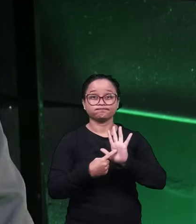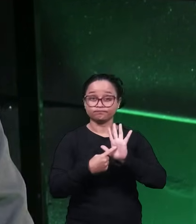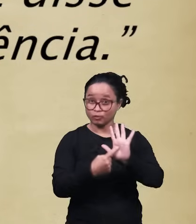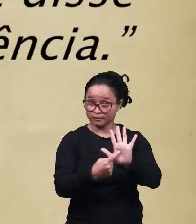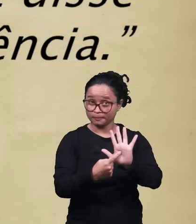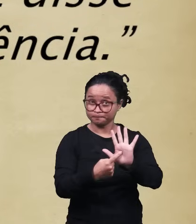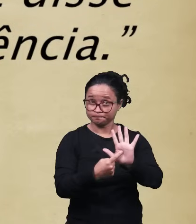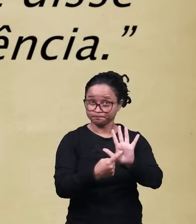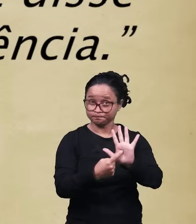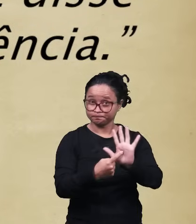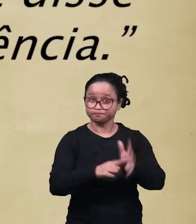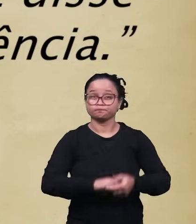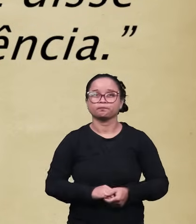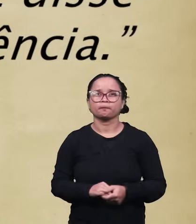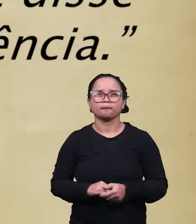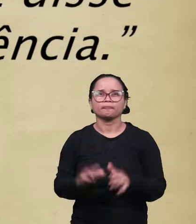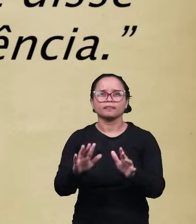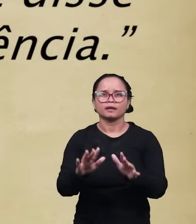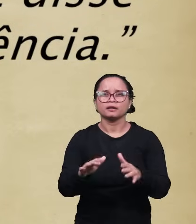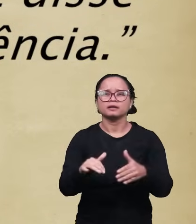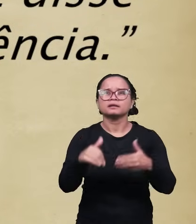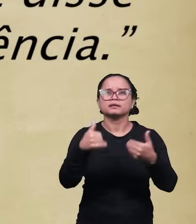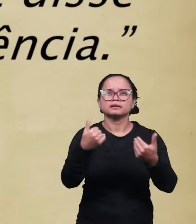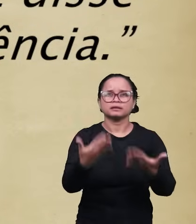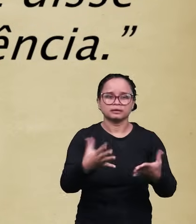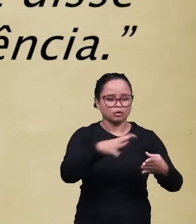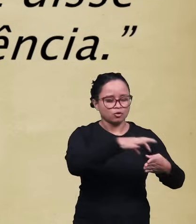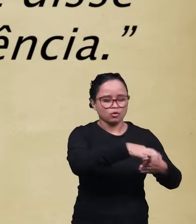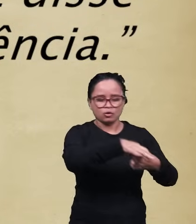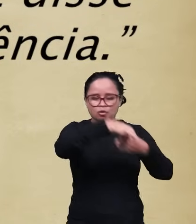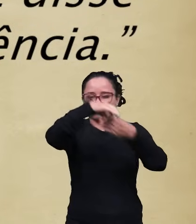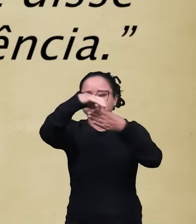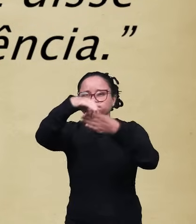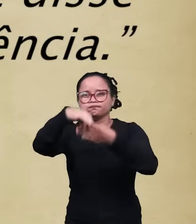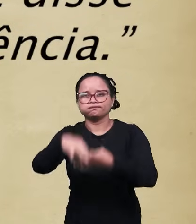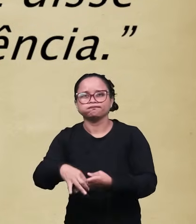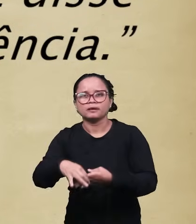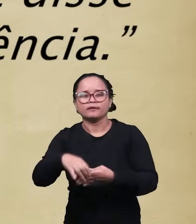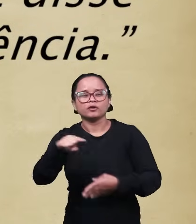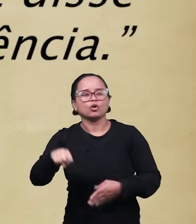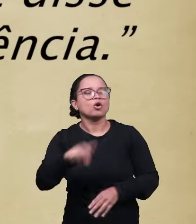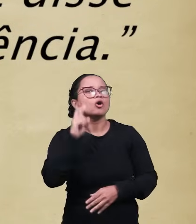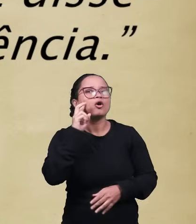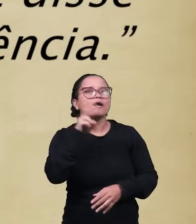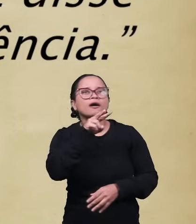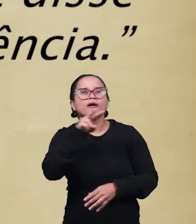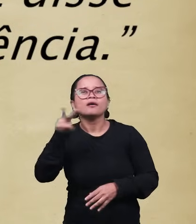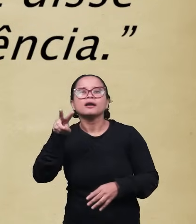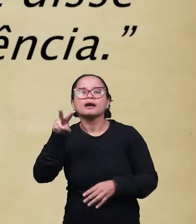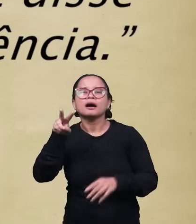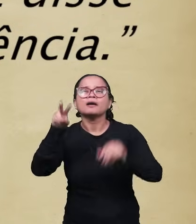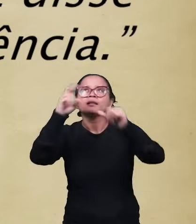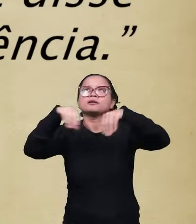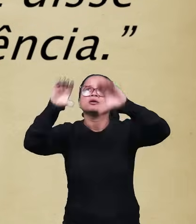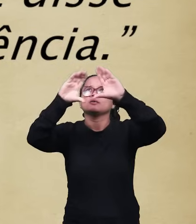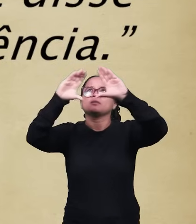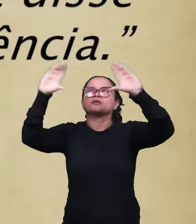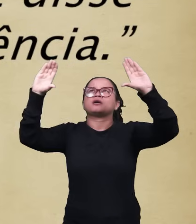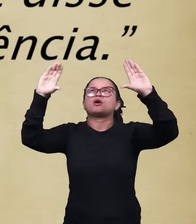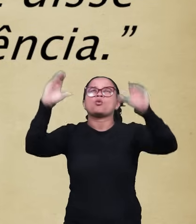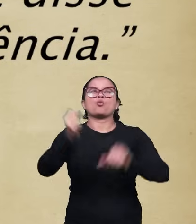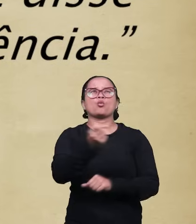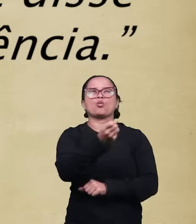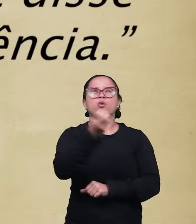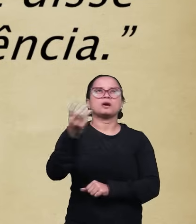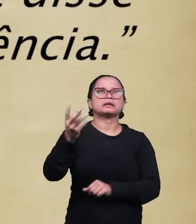diz assim: Então o levou fora e disse: Olha agora para os céus e conta